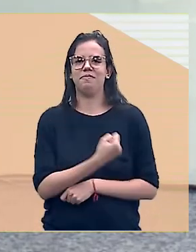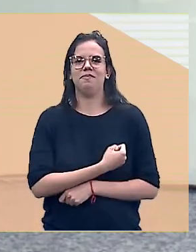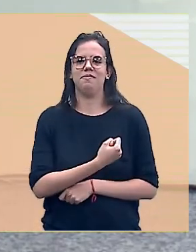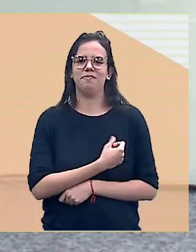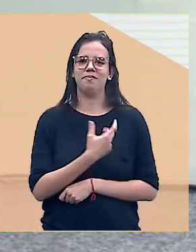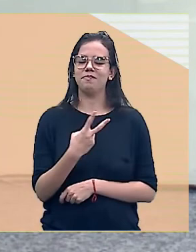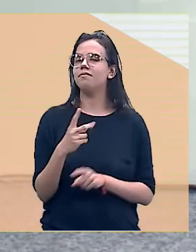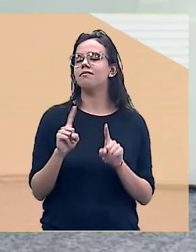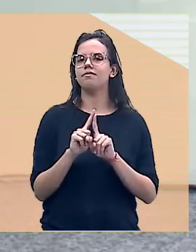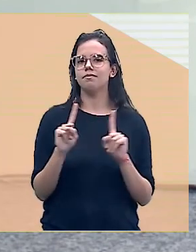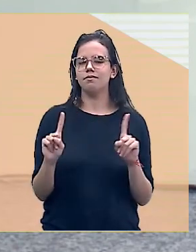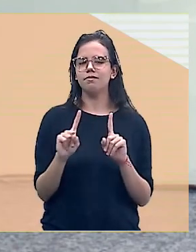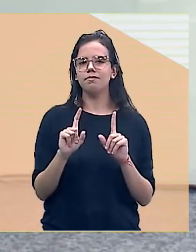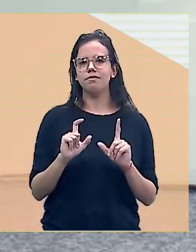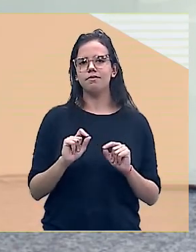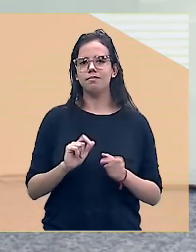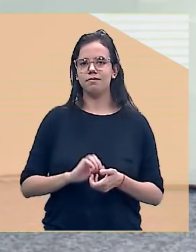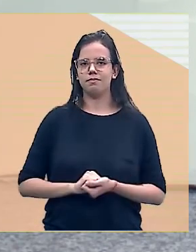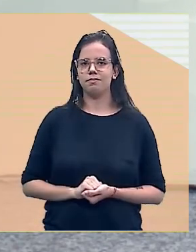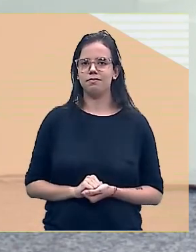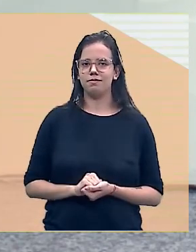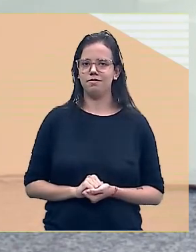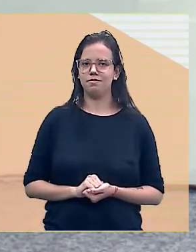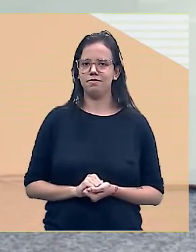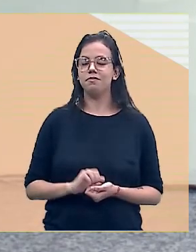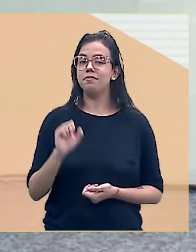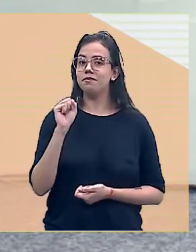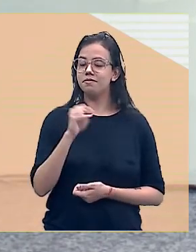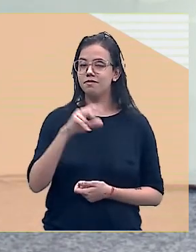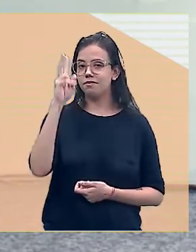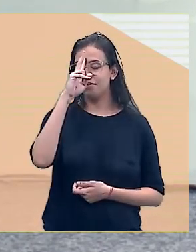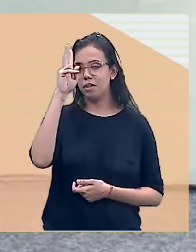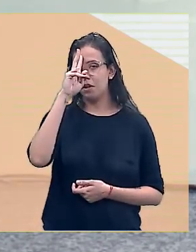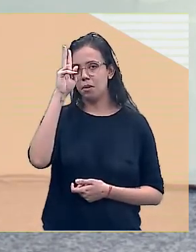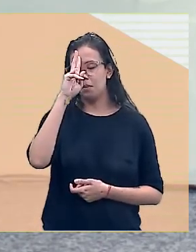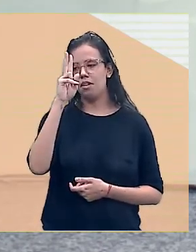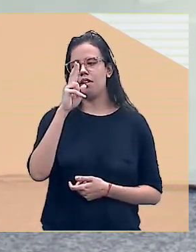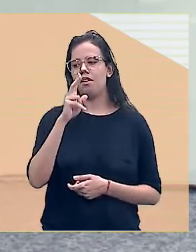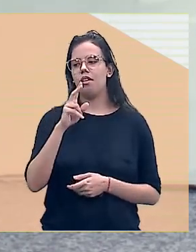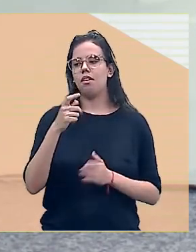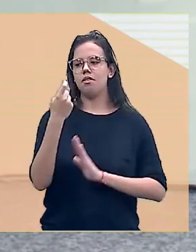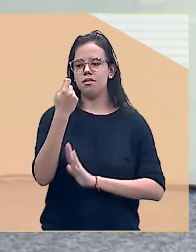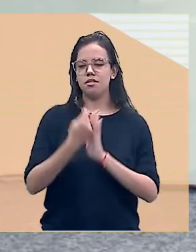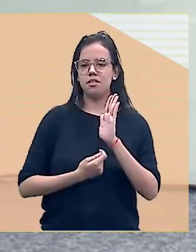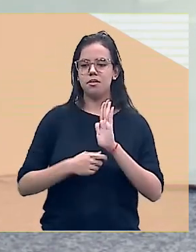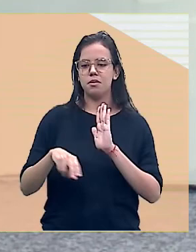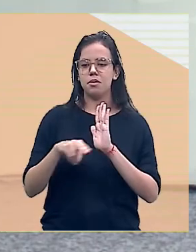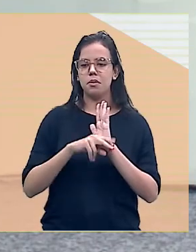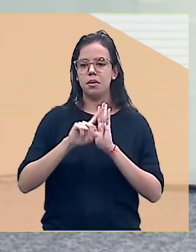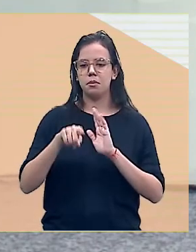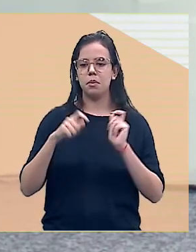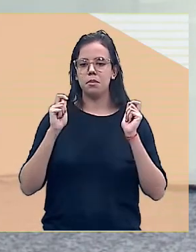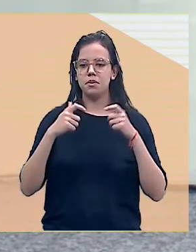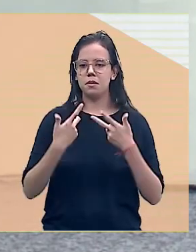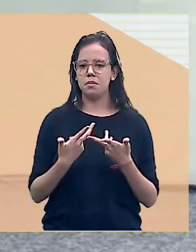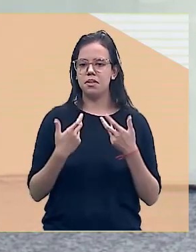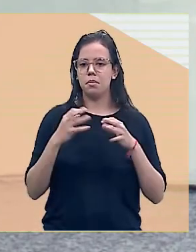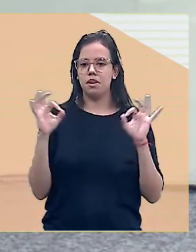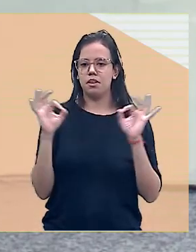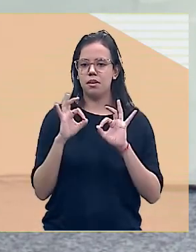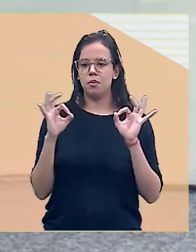no entanto no entanto Se você pegar as últimas redações nota mil você vai perceber que em nenhum não